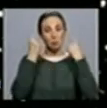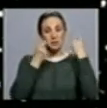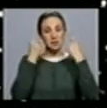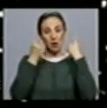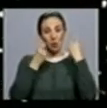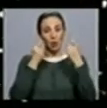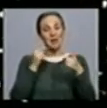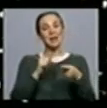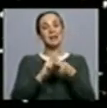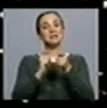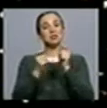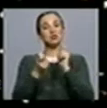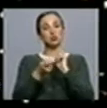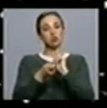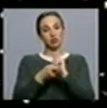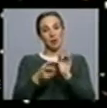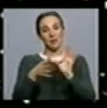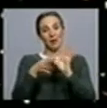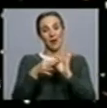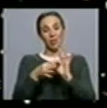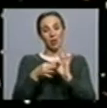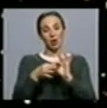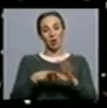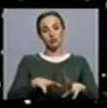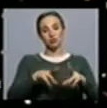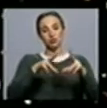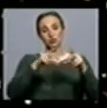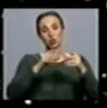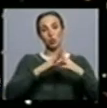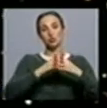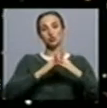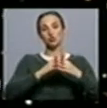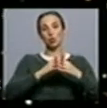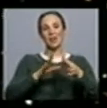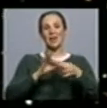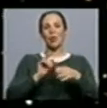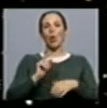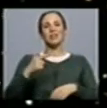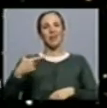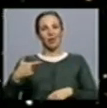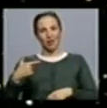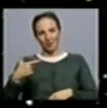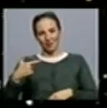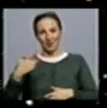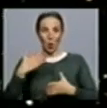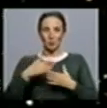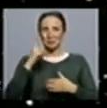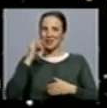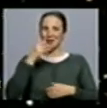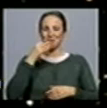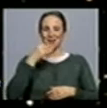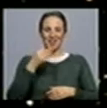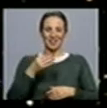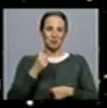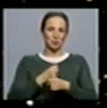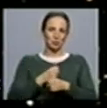aquelas alterações do brilho podiam estar associadas à construção de uma grande estrutura alienígena. Essa era sempre a última hipótese colocada pelos